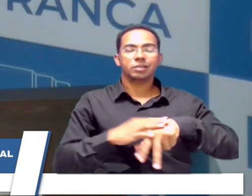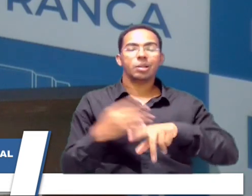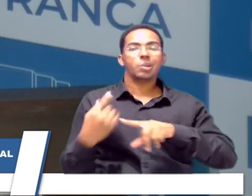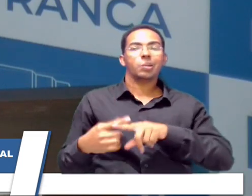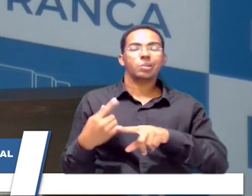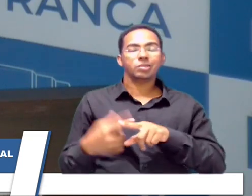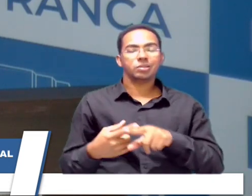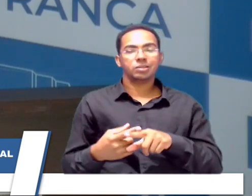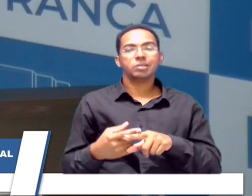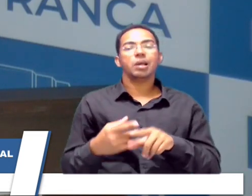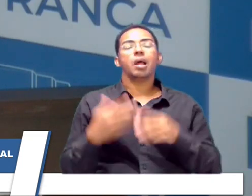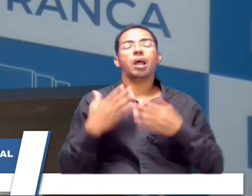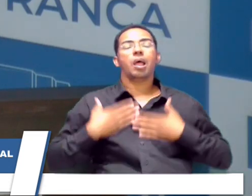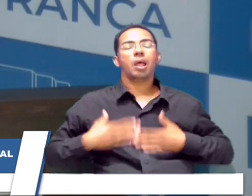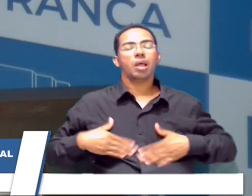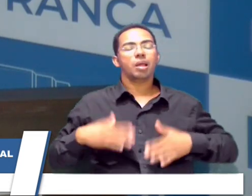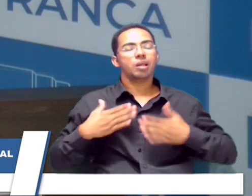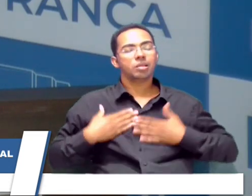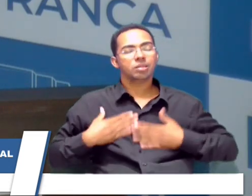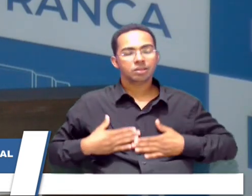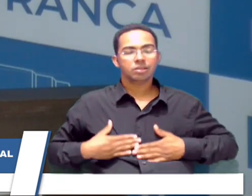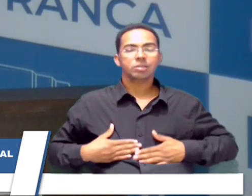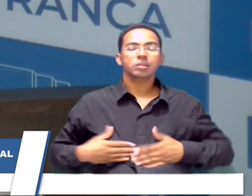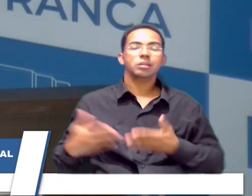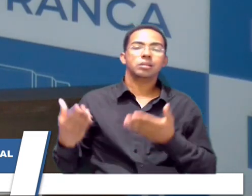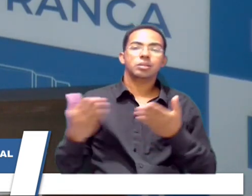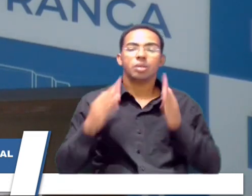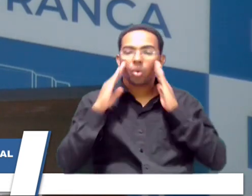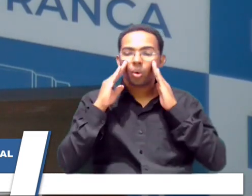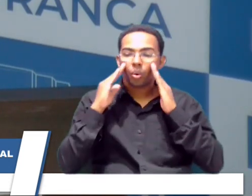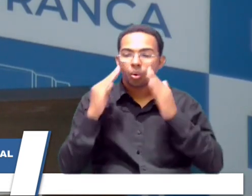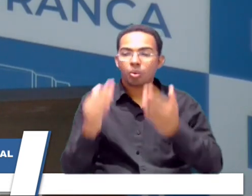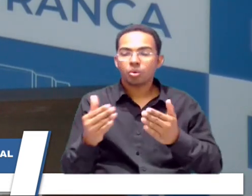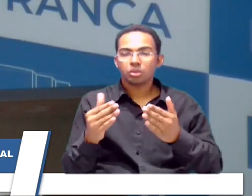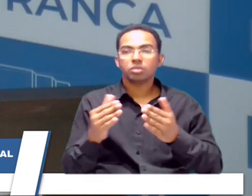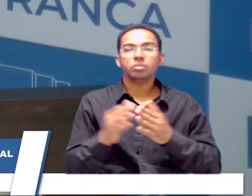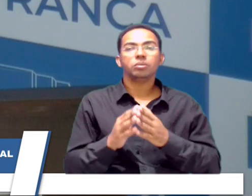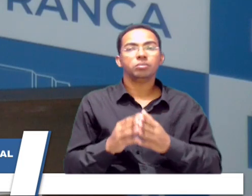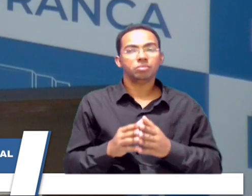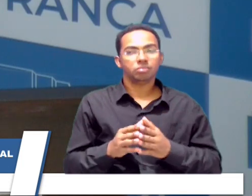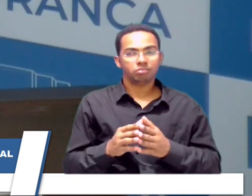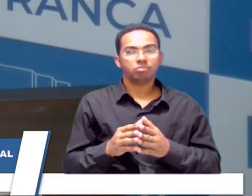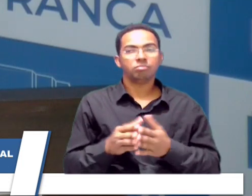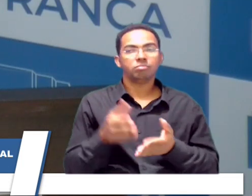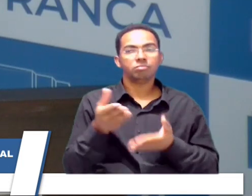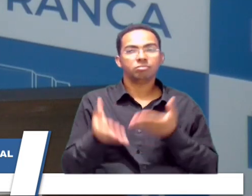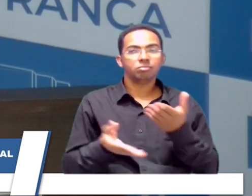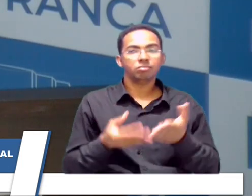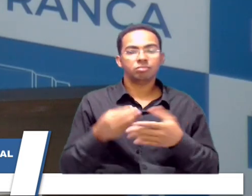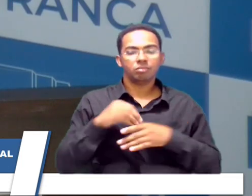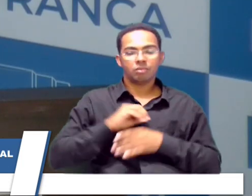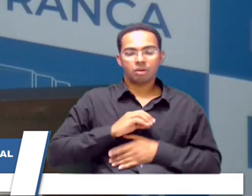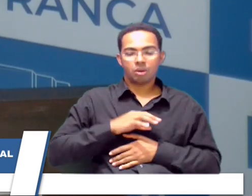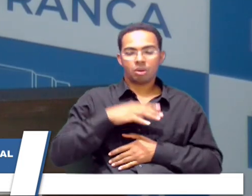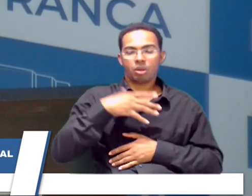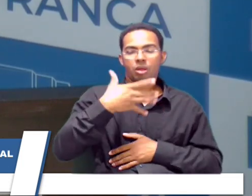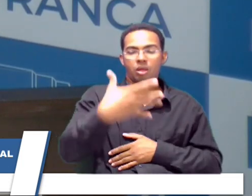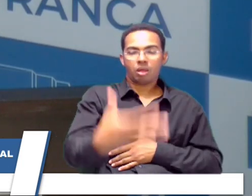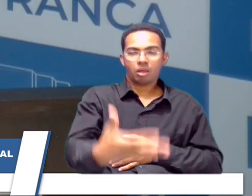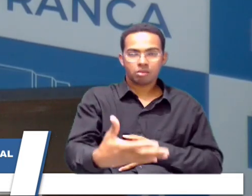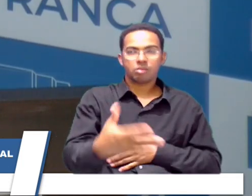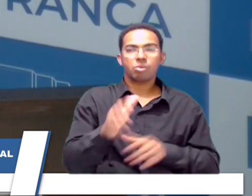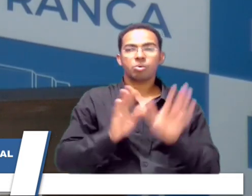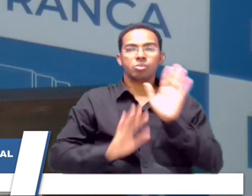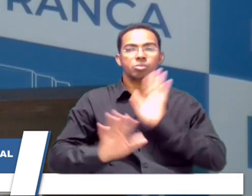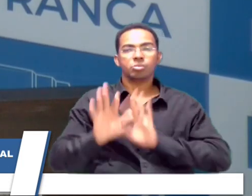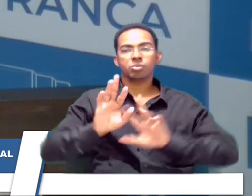ela tranquiliza, ela traz foco, ela trata, né, de dentro para fora, ela cuida de